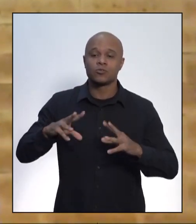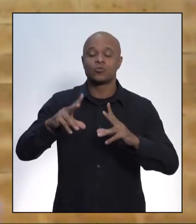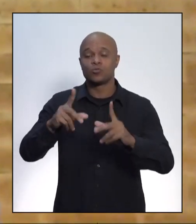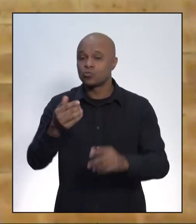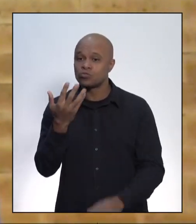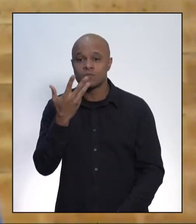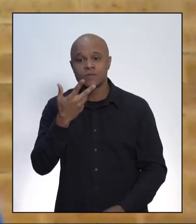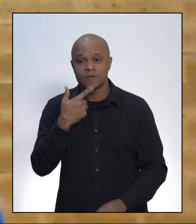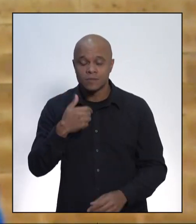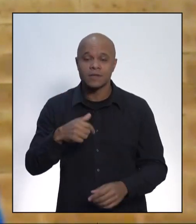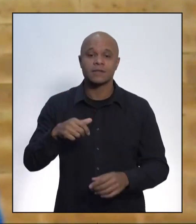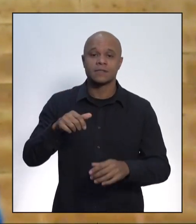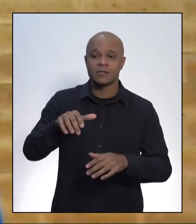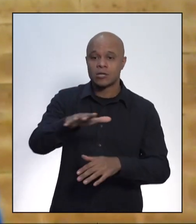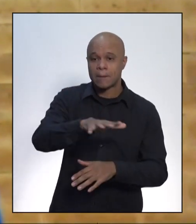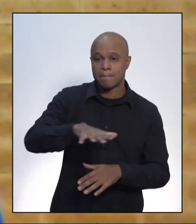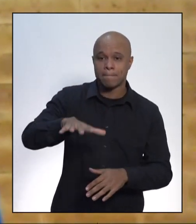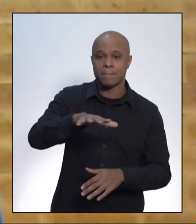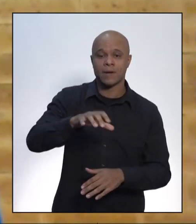base em matemática,